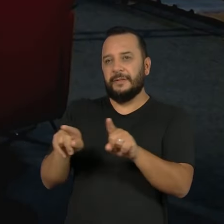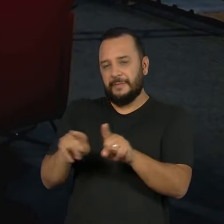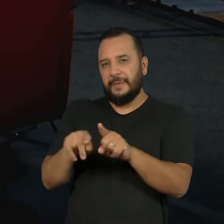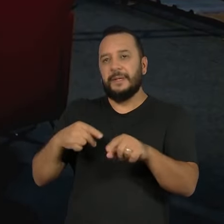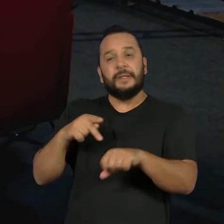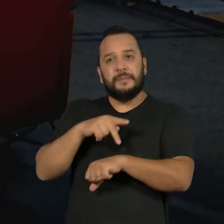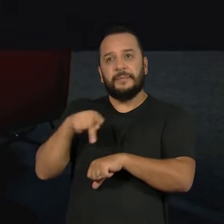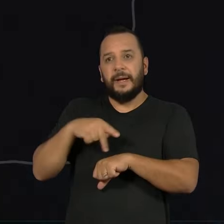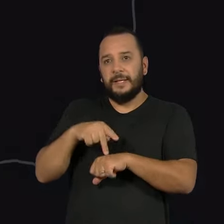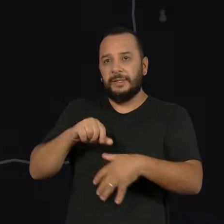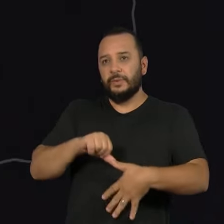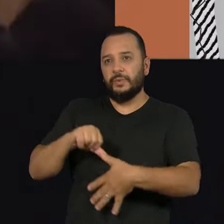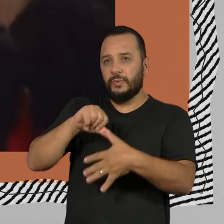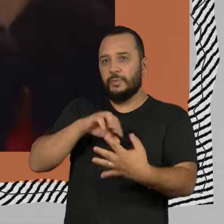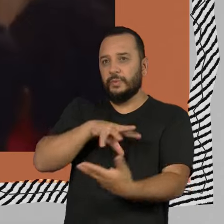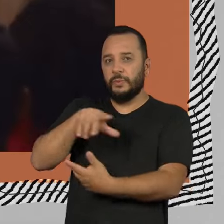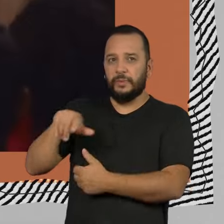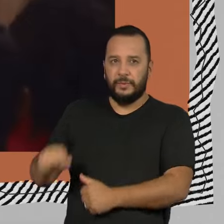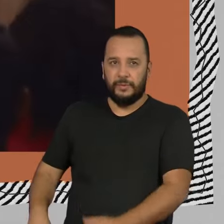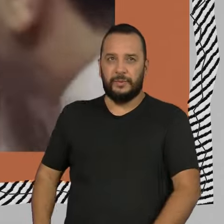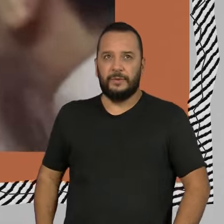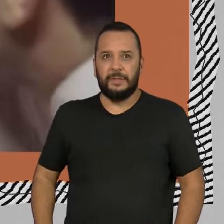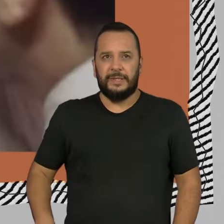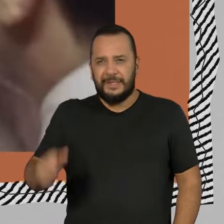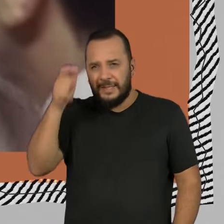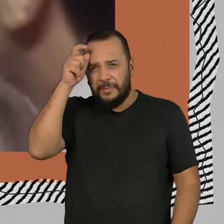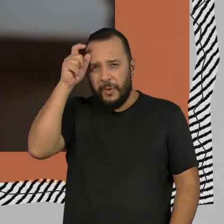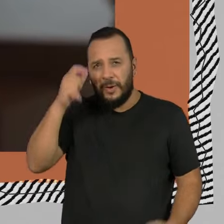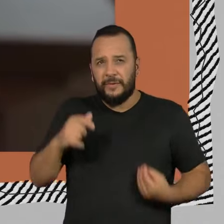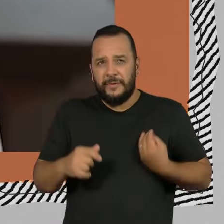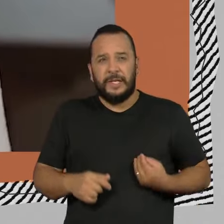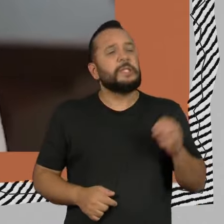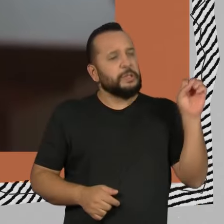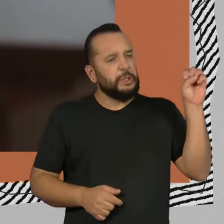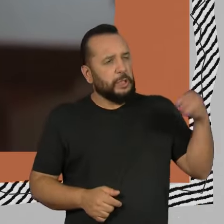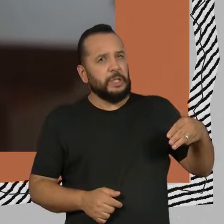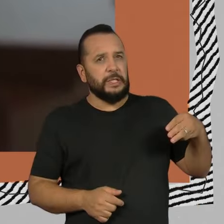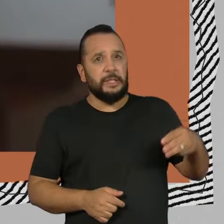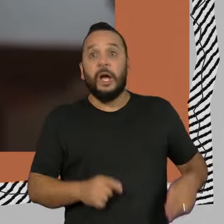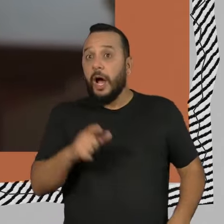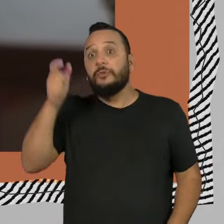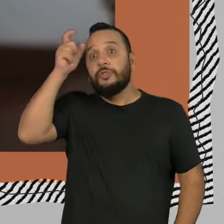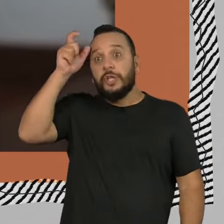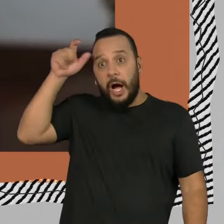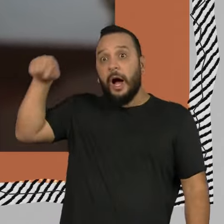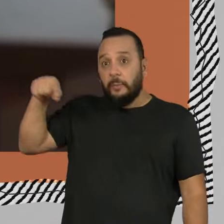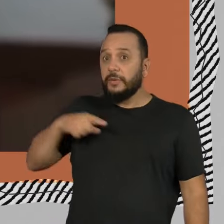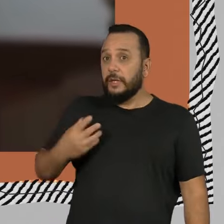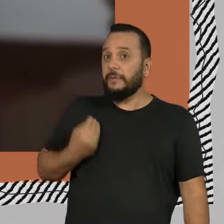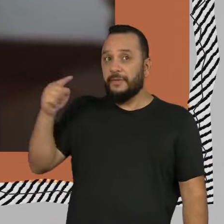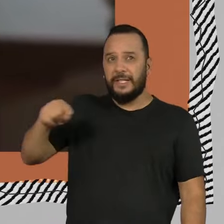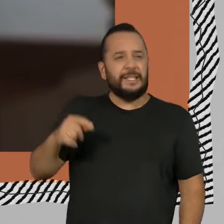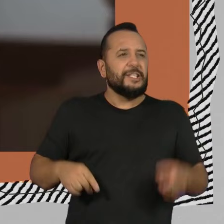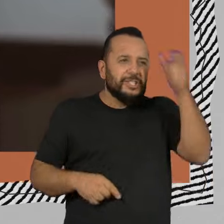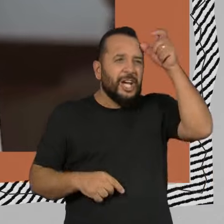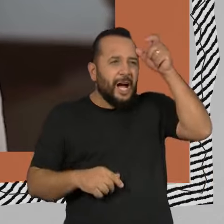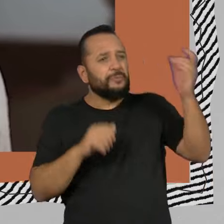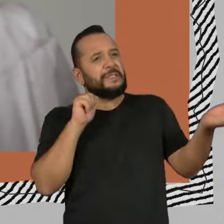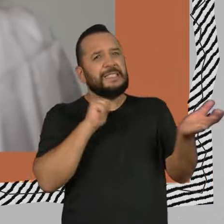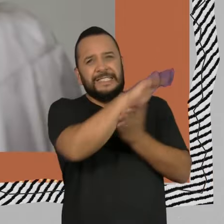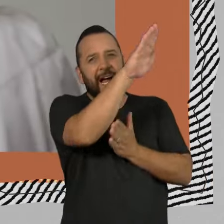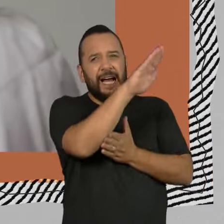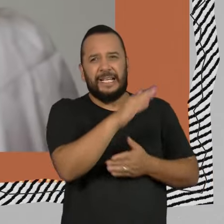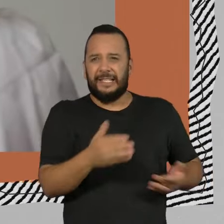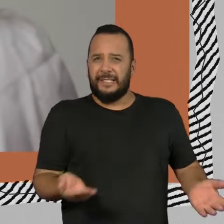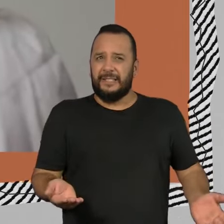Global especialmente inteiro demônio você tá aí tô por é o demônio o que tá aqui sai desse corpo que não